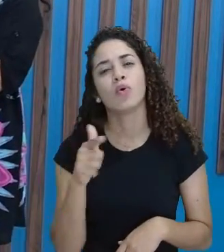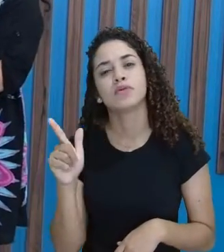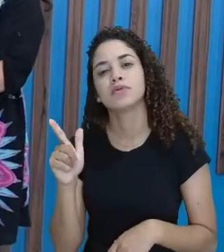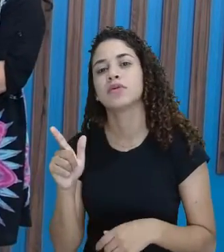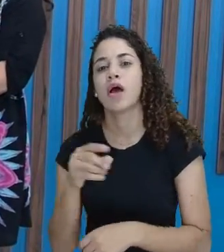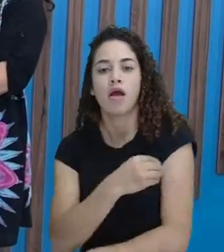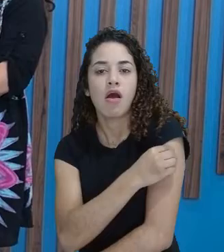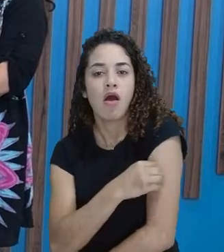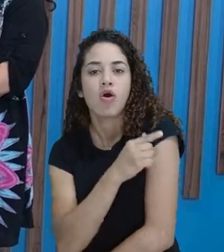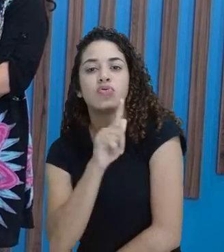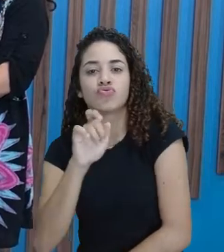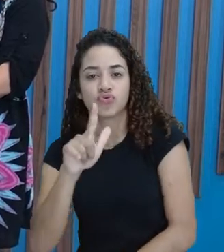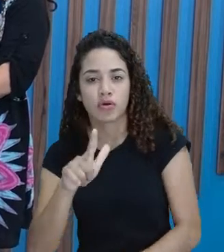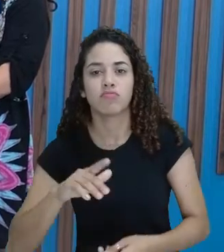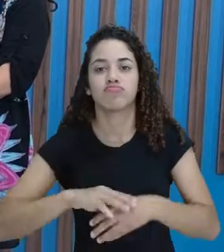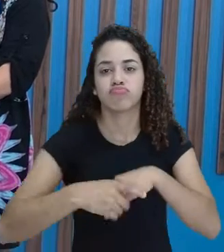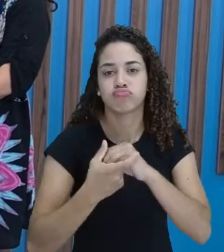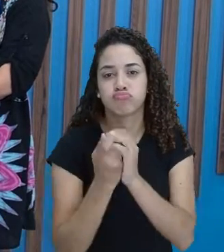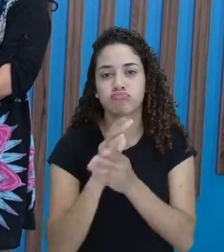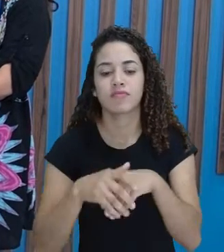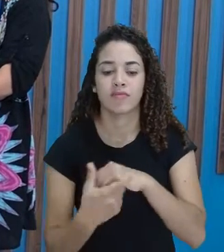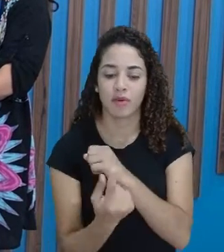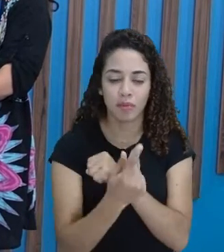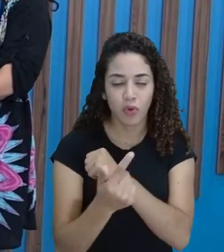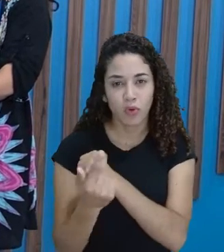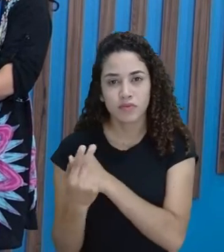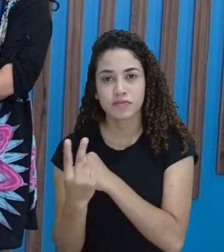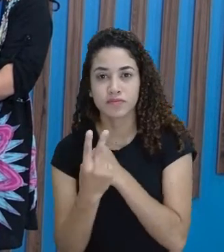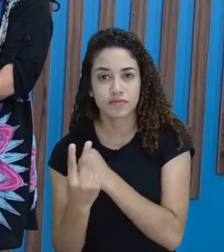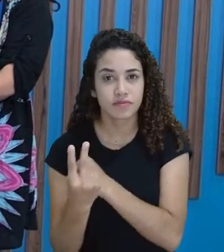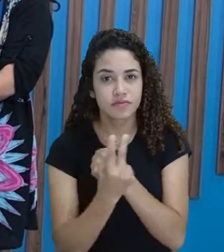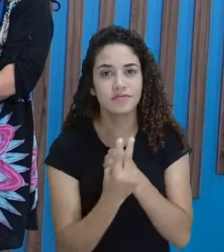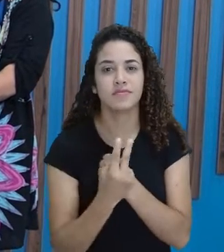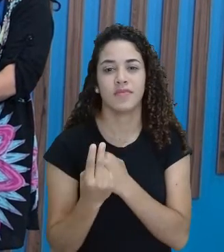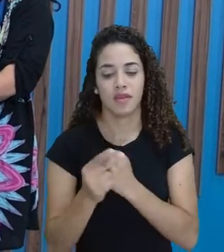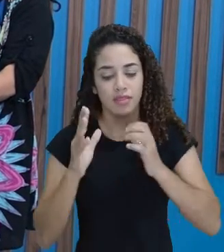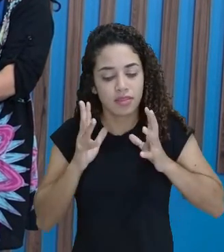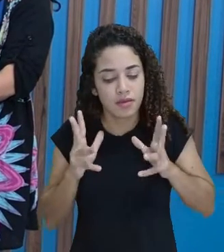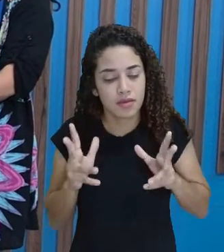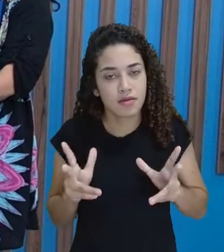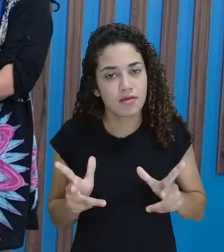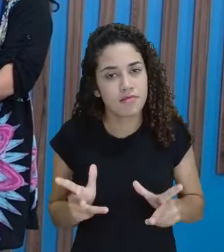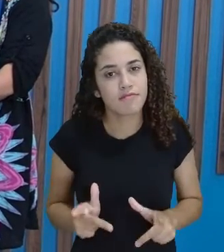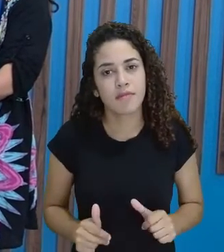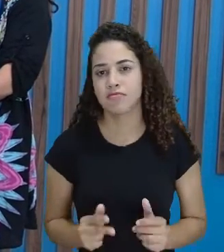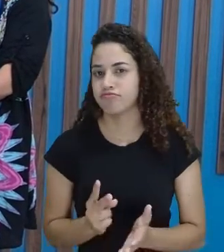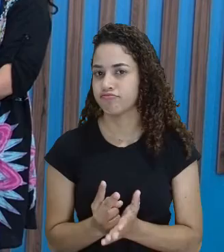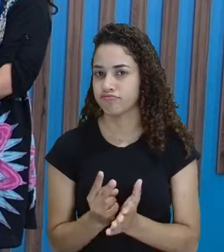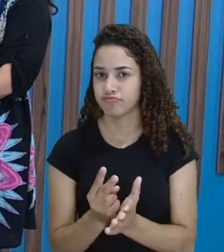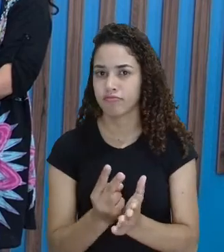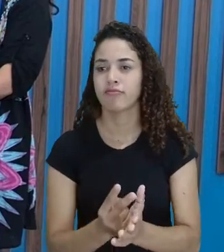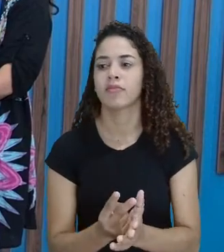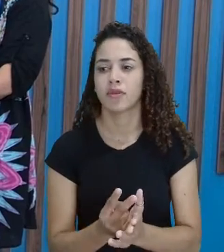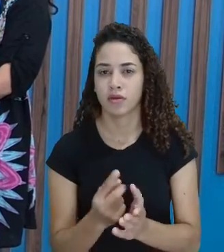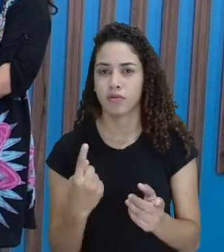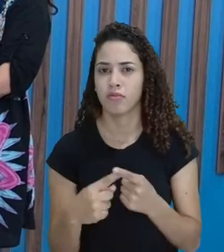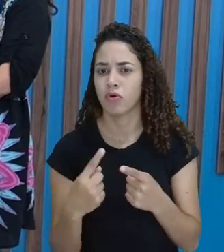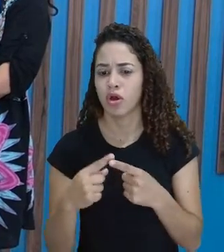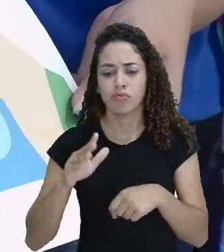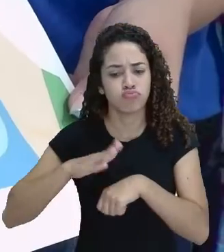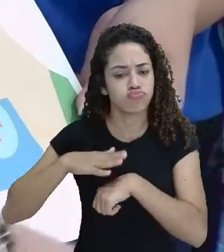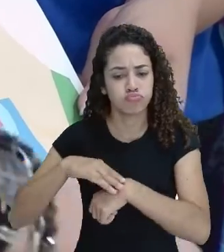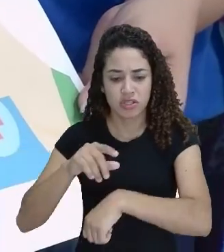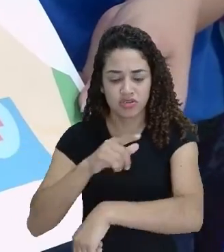O álcool gel. Não é? Protegendo e limpando as mãos com frequência, porque esse vai permanecer conosco, hein?